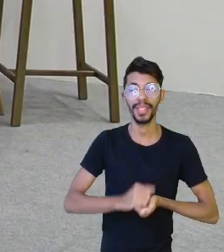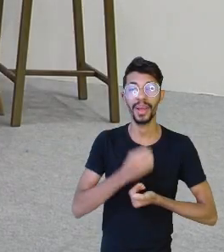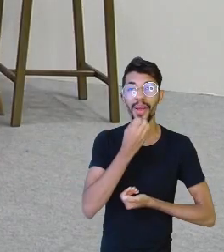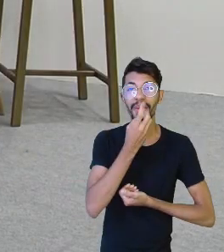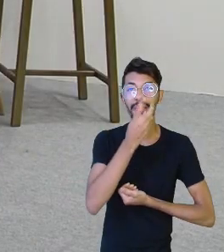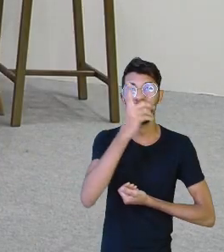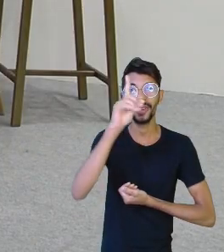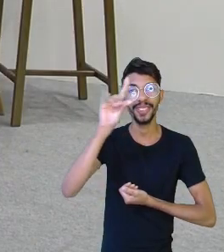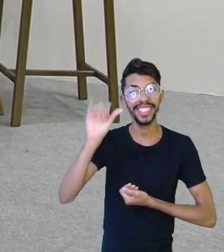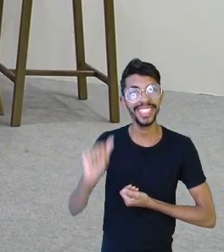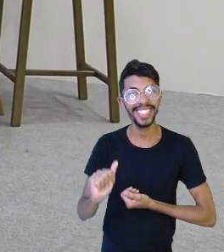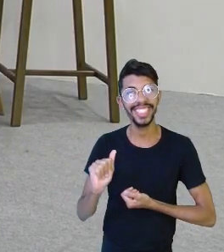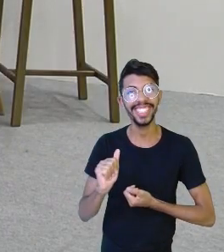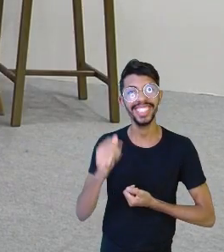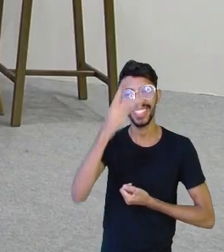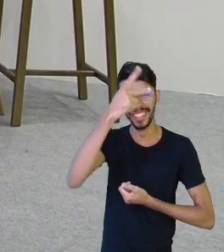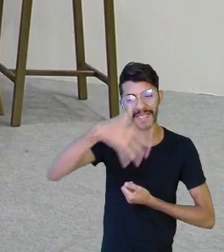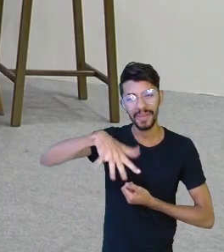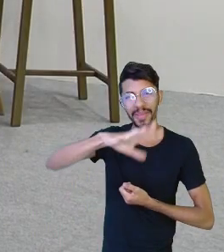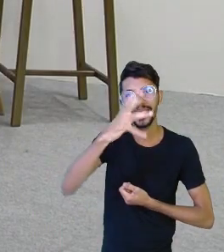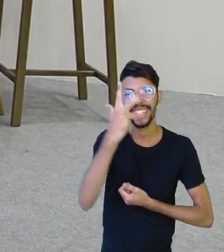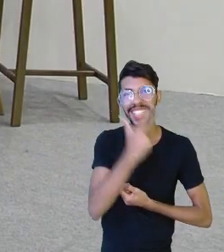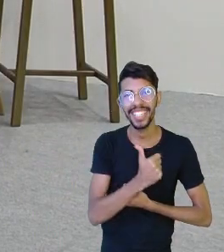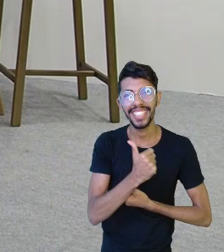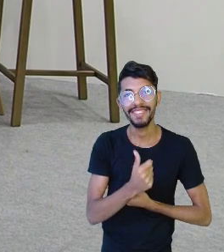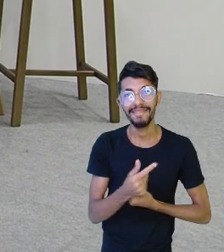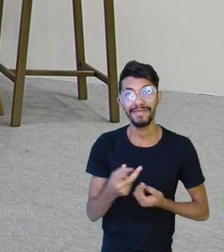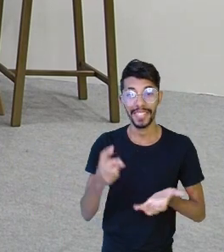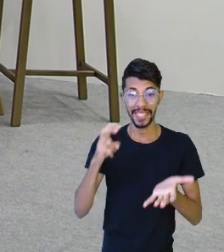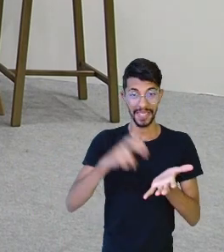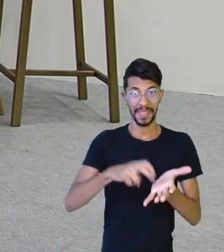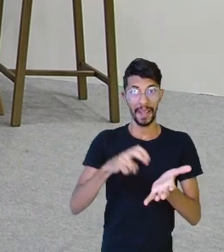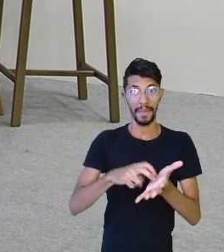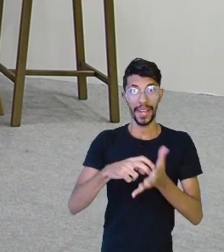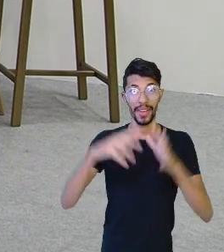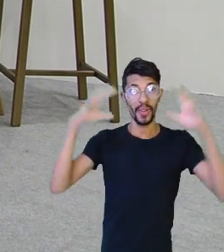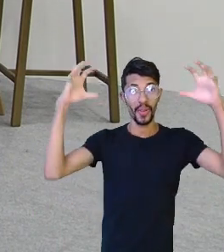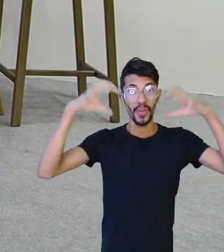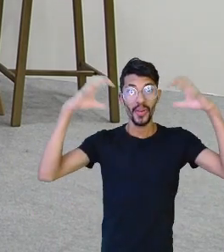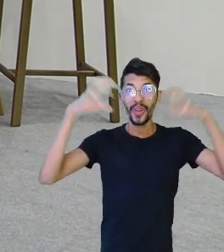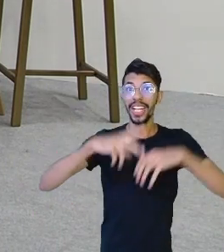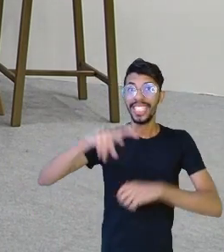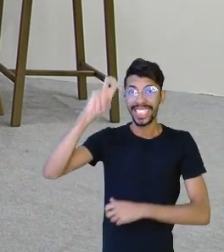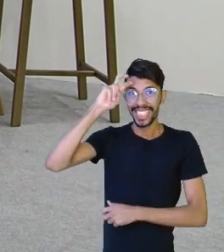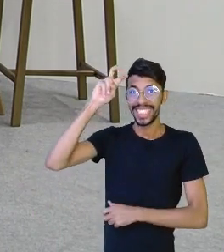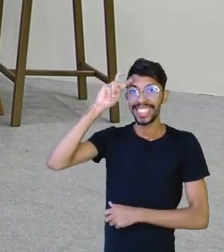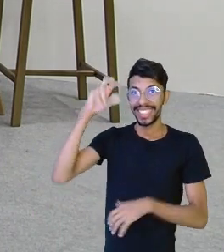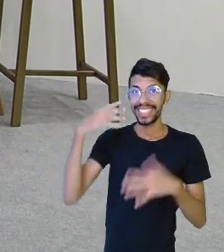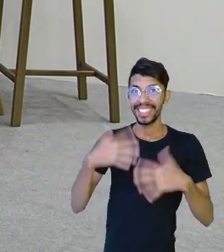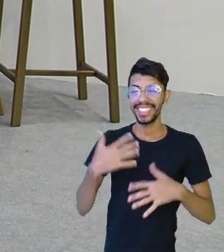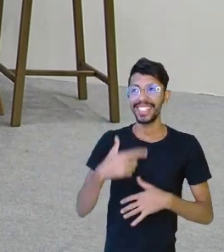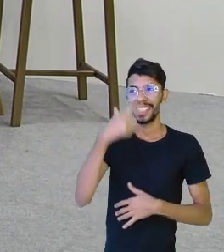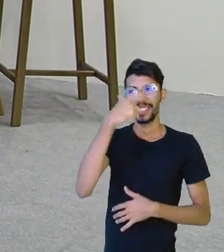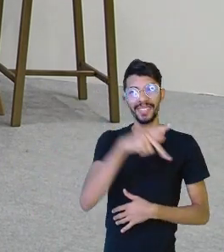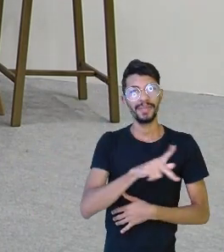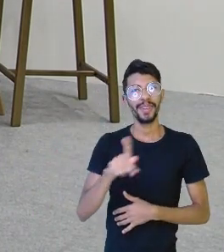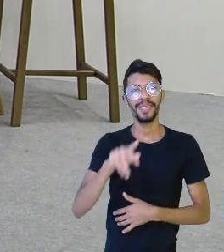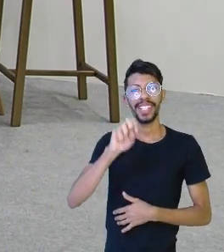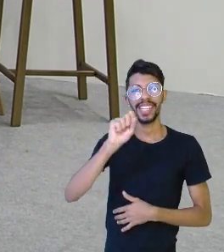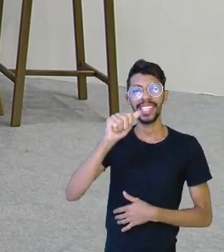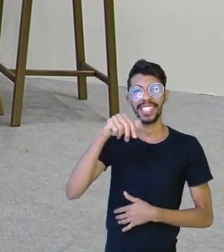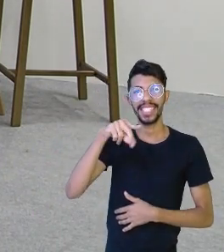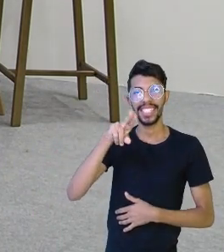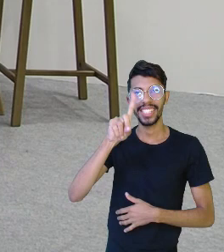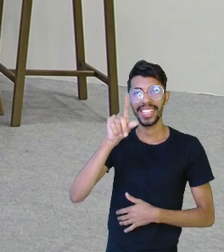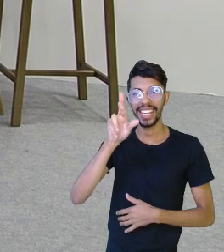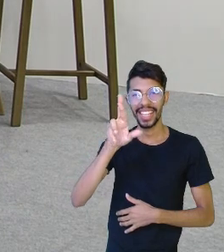Bom dia, minha gente linda, nessa manhã chuvosa de quinta-feira. Hoje, professora Sandra Duarte, claro, a gente